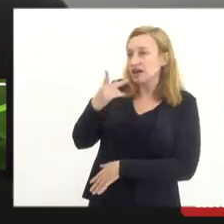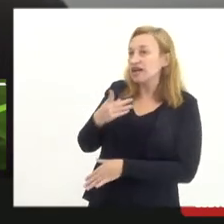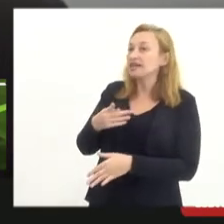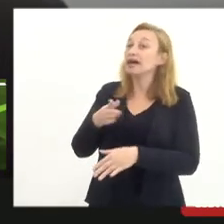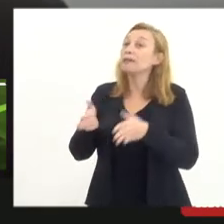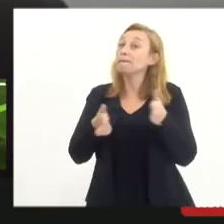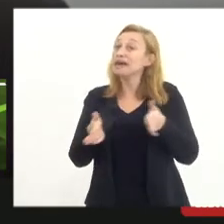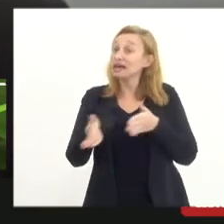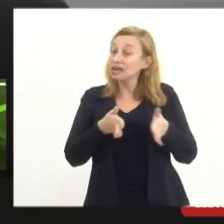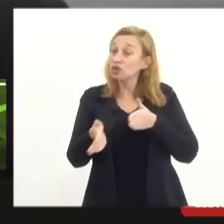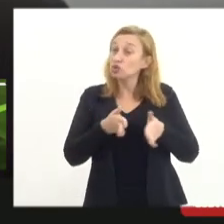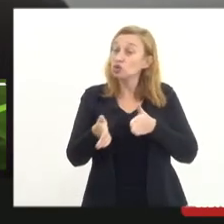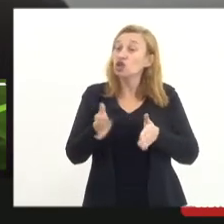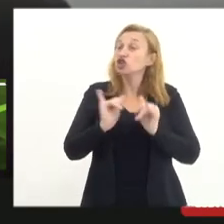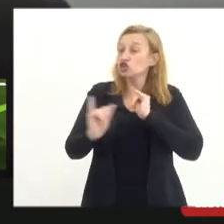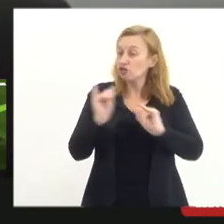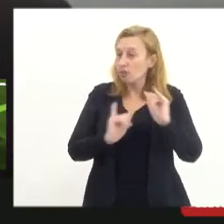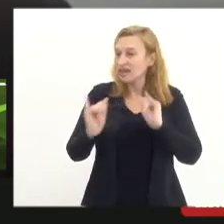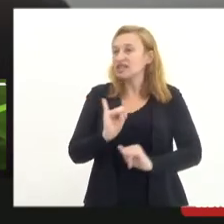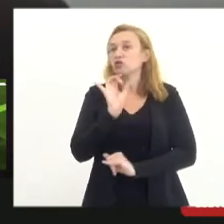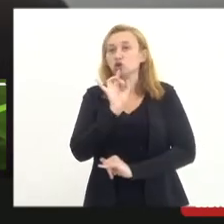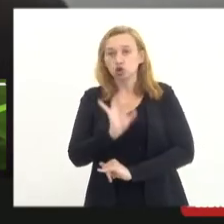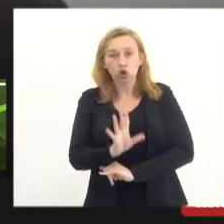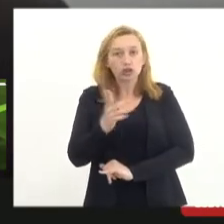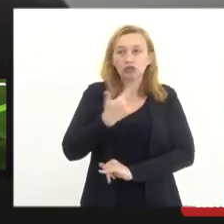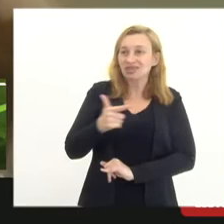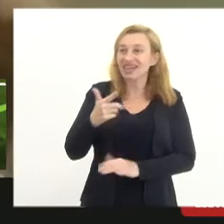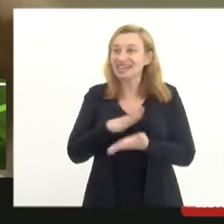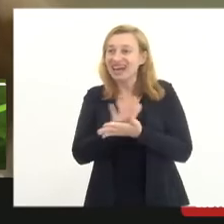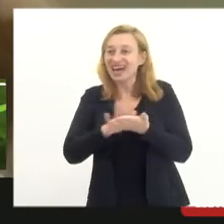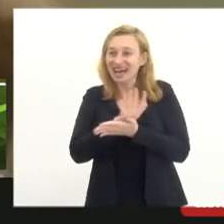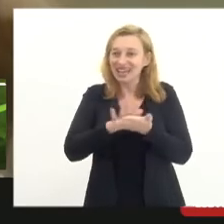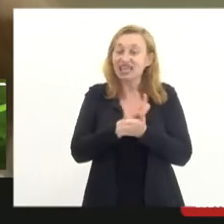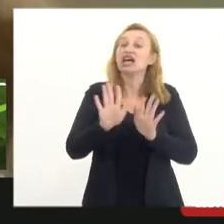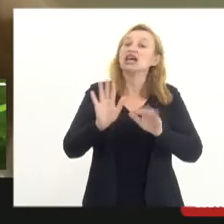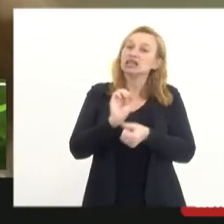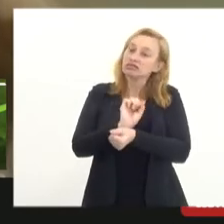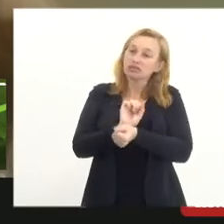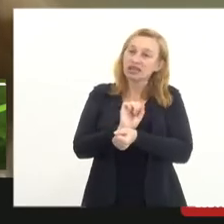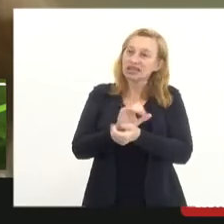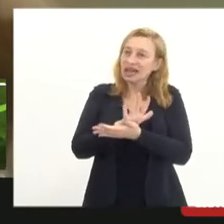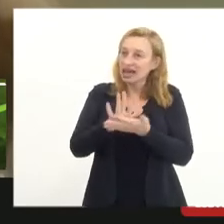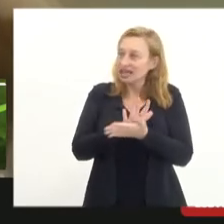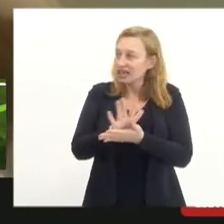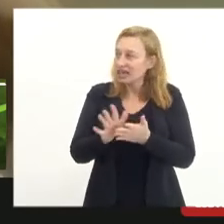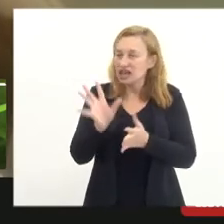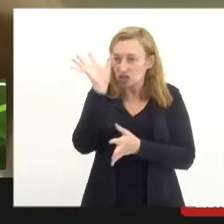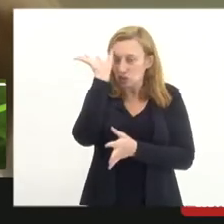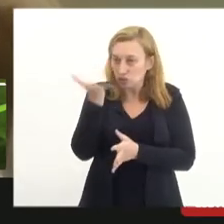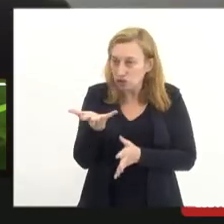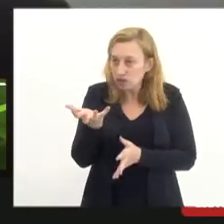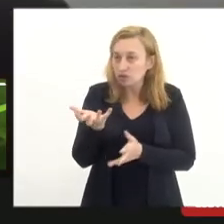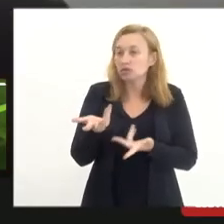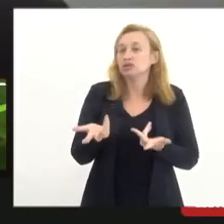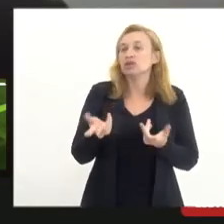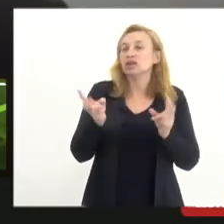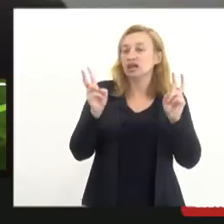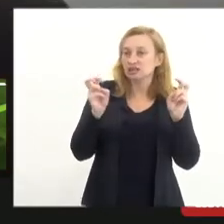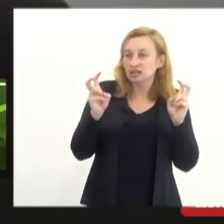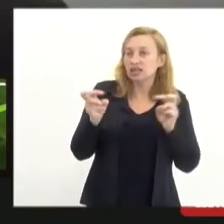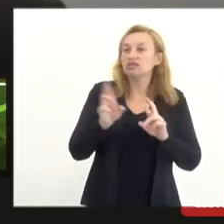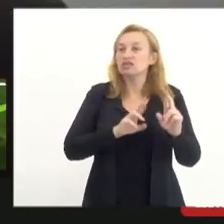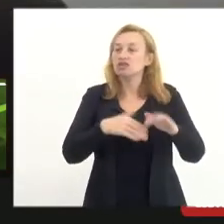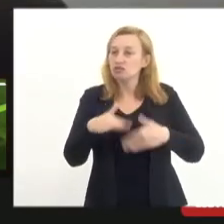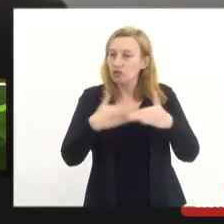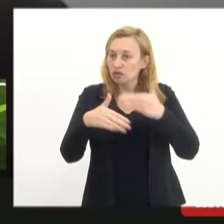fase de informações, né? Não tem nada, por enquanto, definido com relação ao desenvolvimento